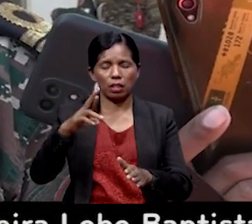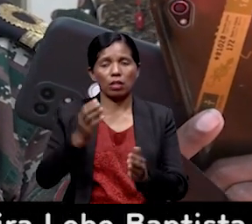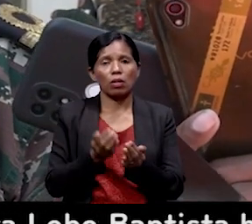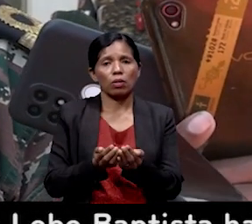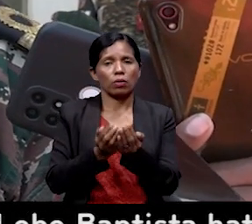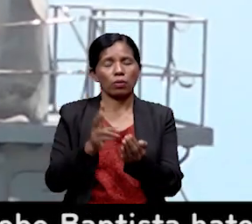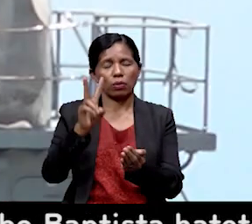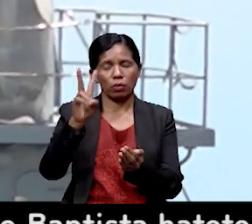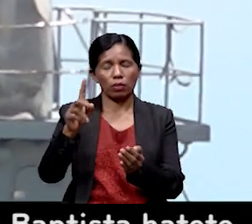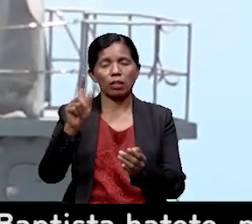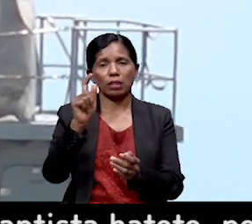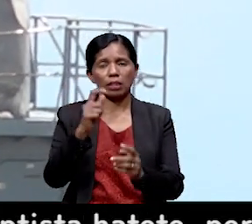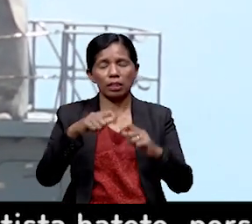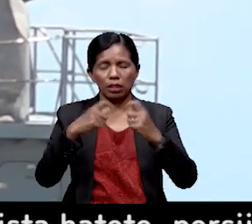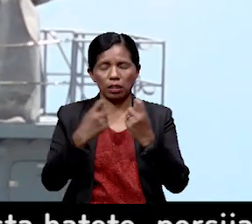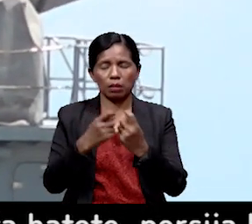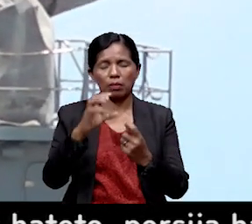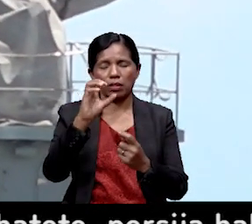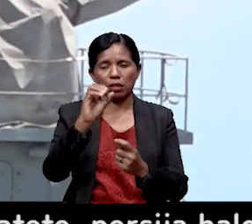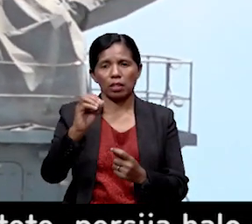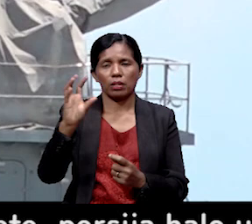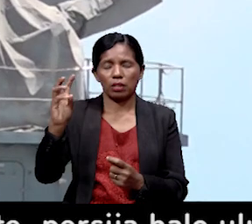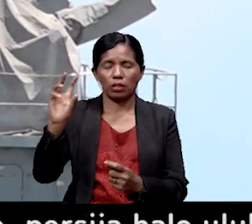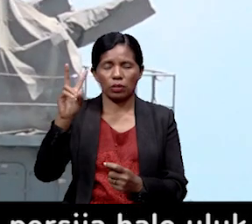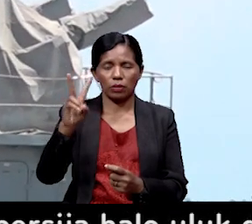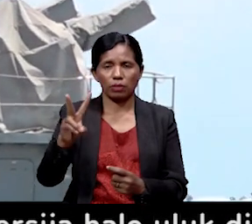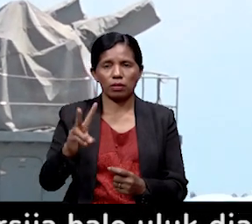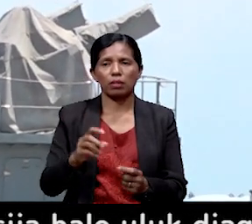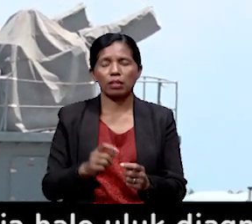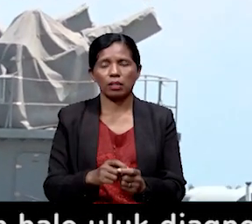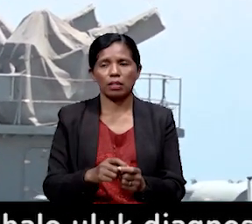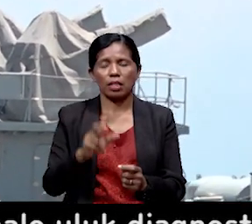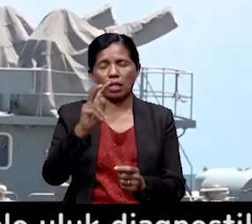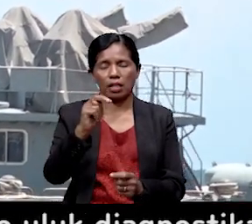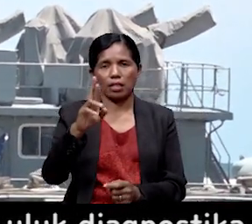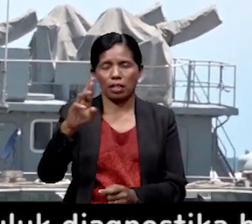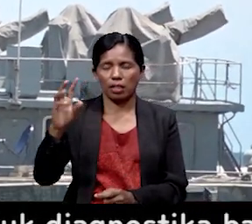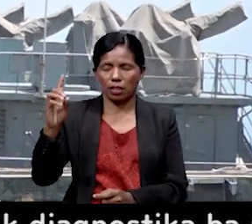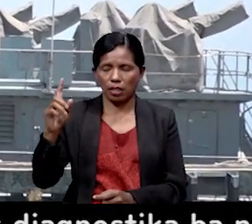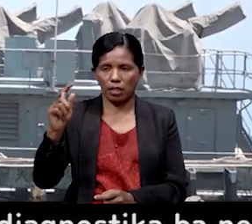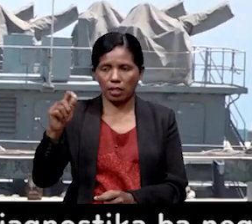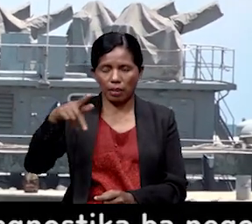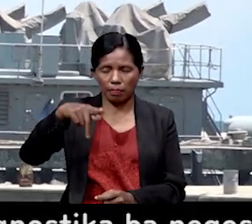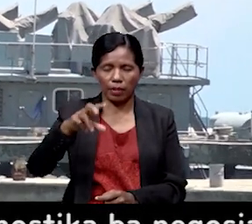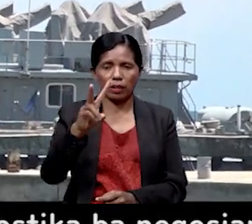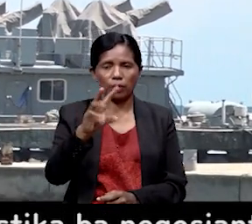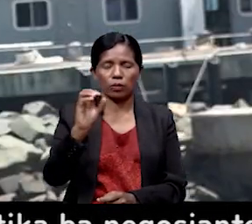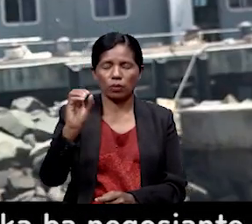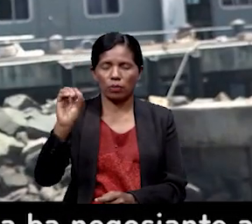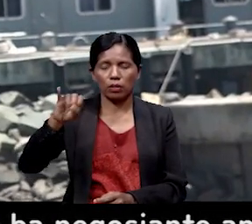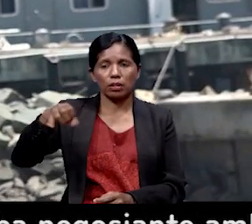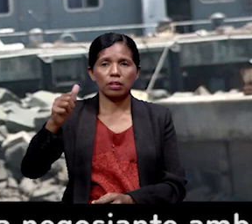Rotipo 062 Class, Navio República Timor-Leste, NRTL, P211 Jaco,